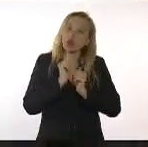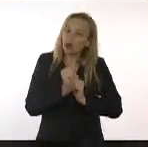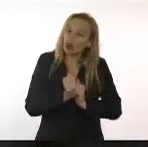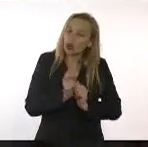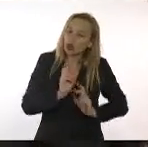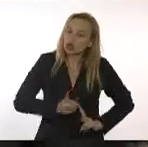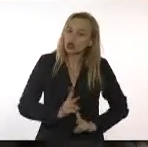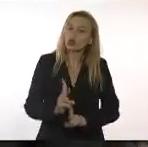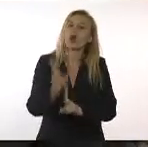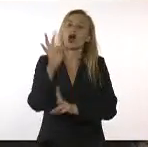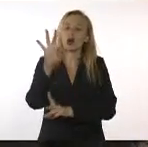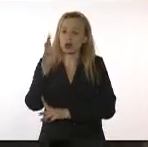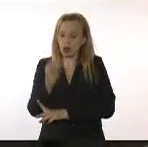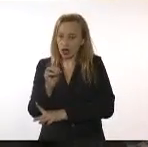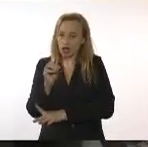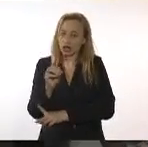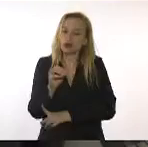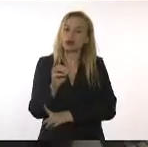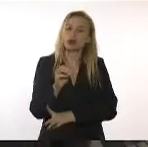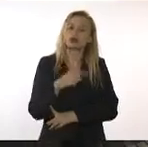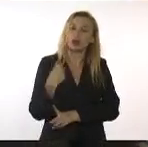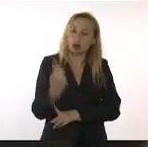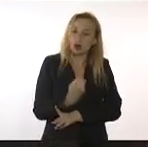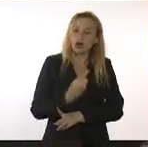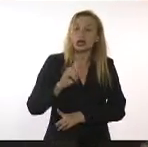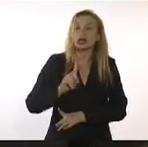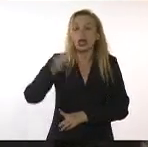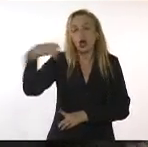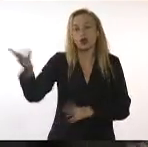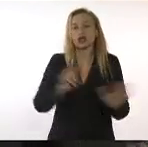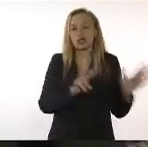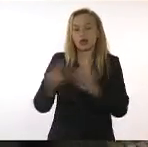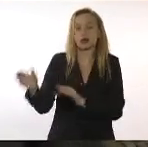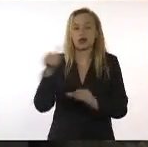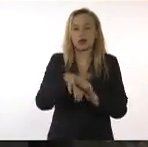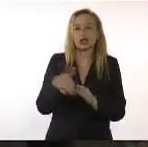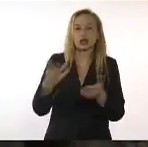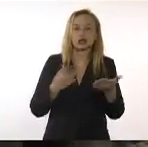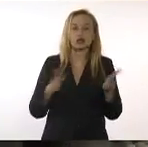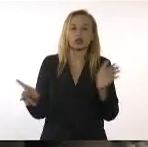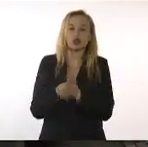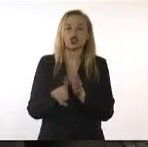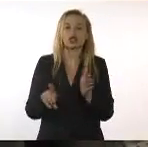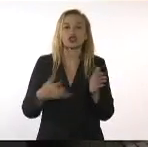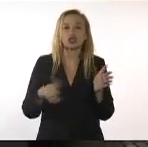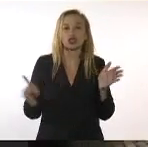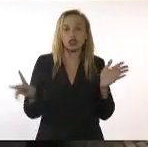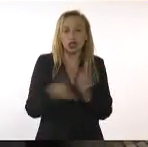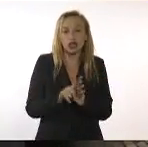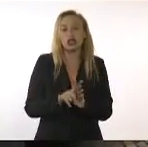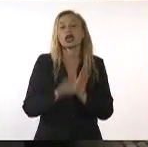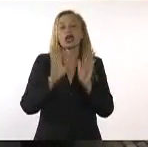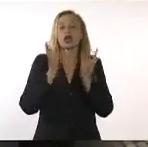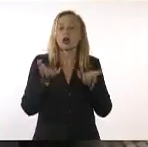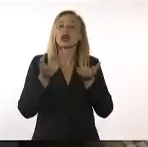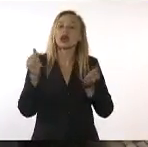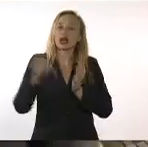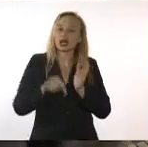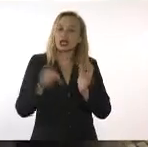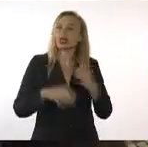o veto da reposição para semana que vem voltarmos esse projeto de lei tão eu quero aqui é